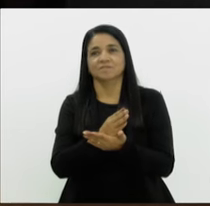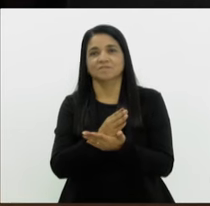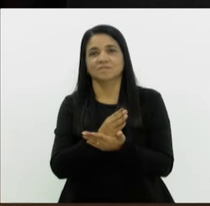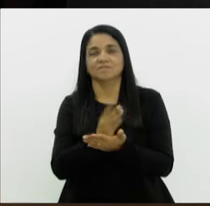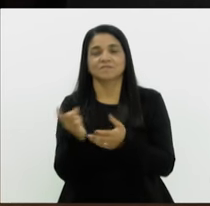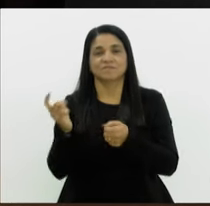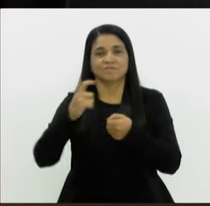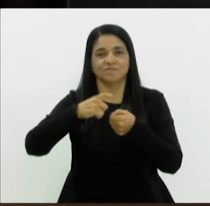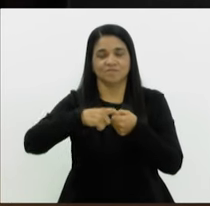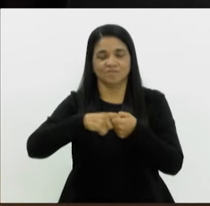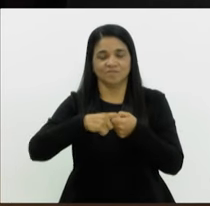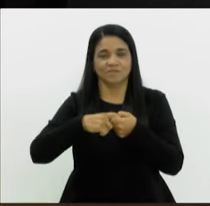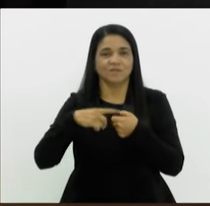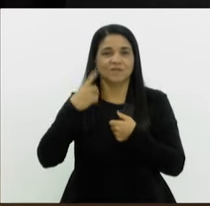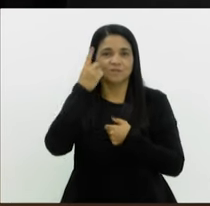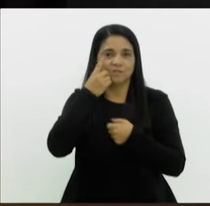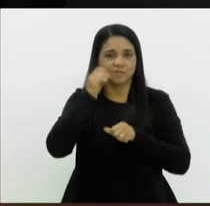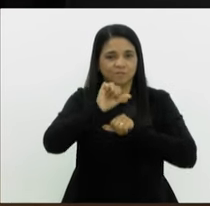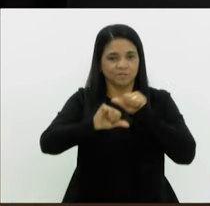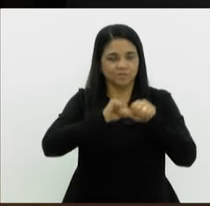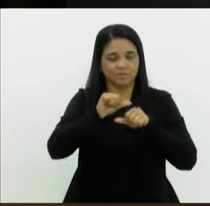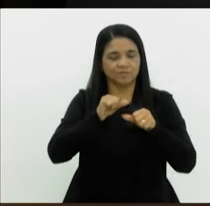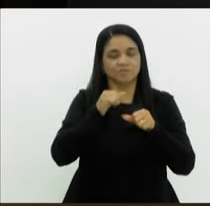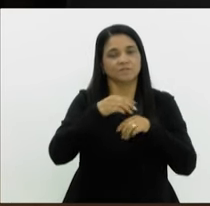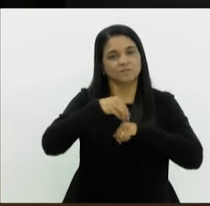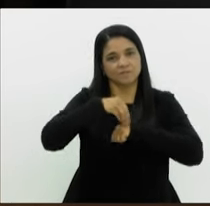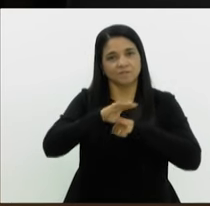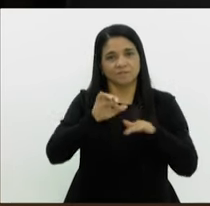Aprovado, retorna o autor para a transformação e indicação simples.